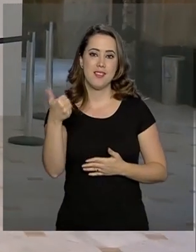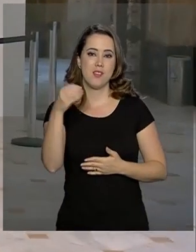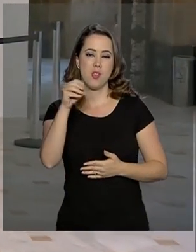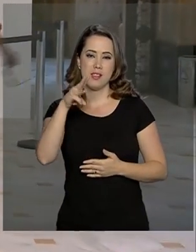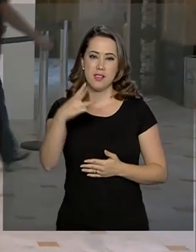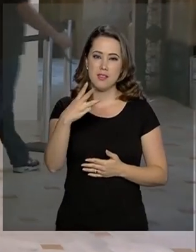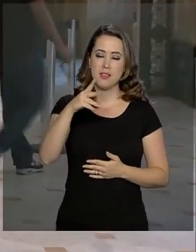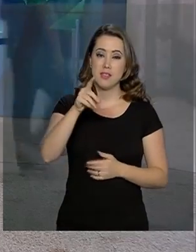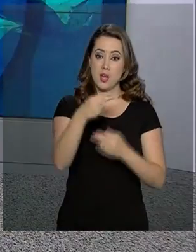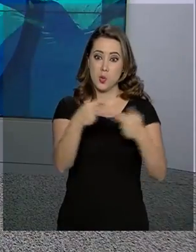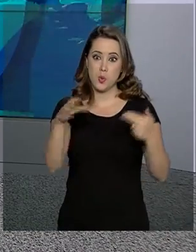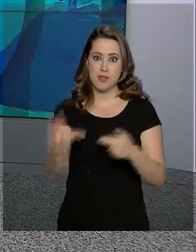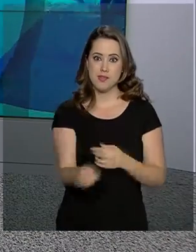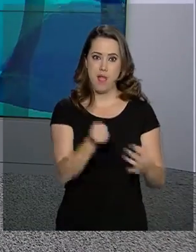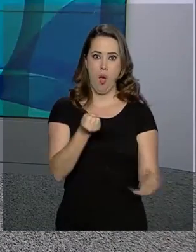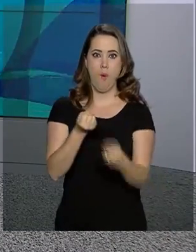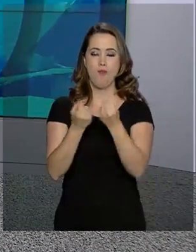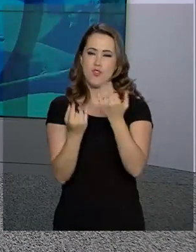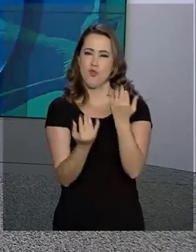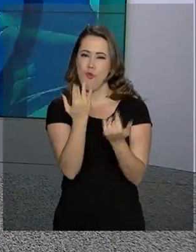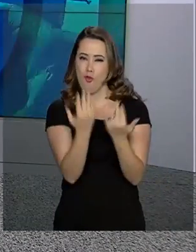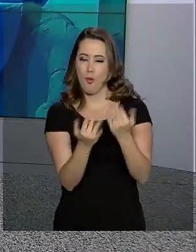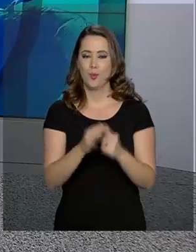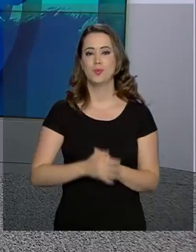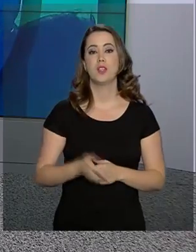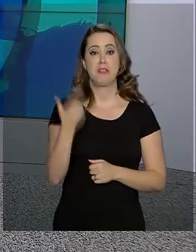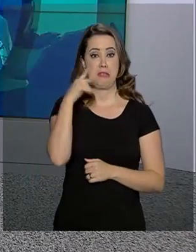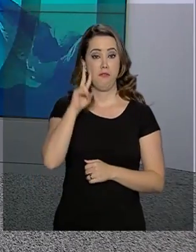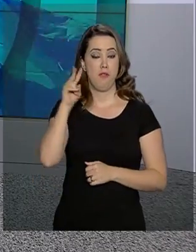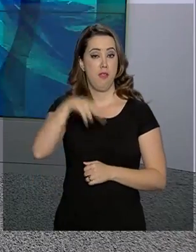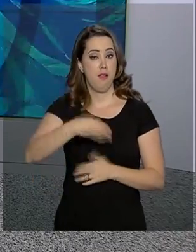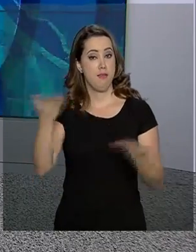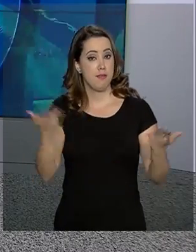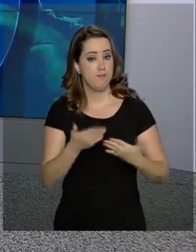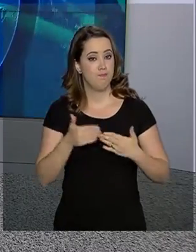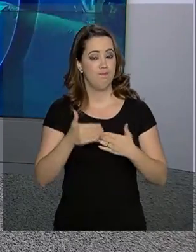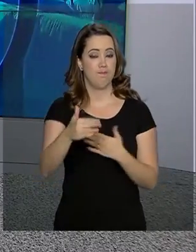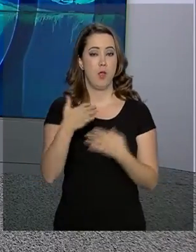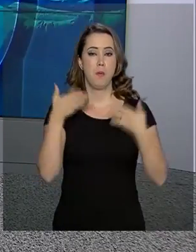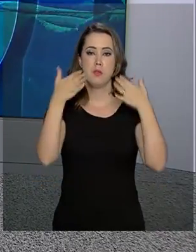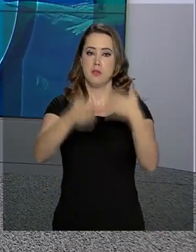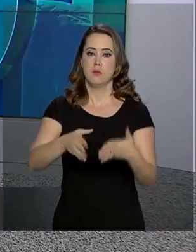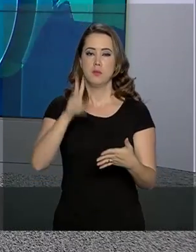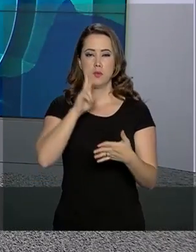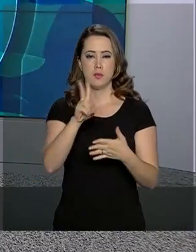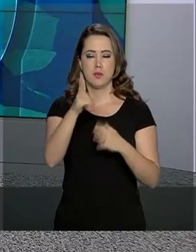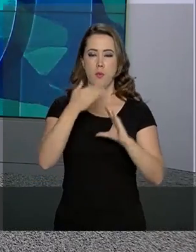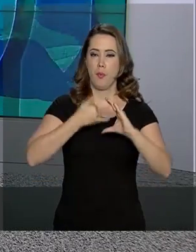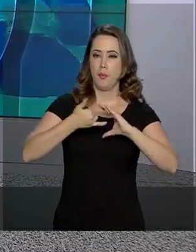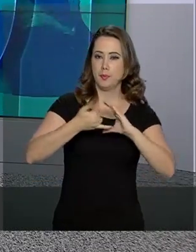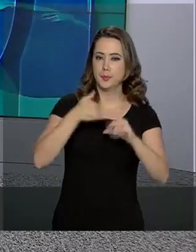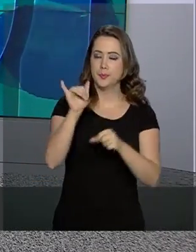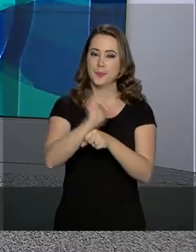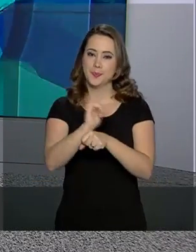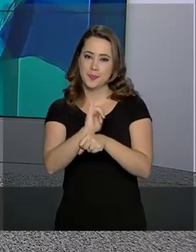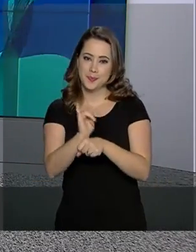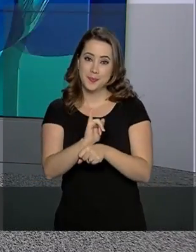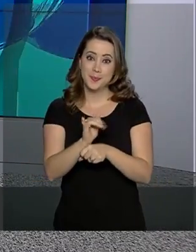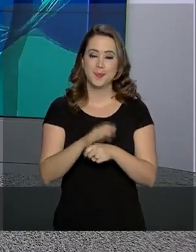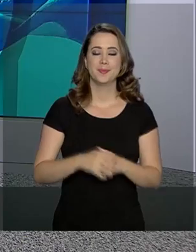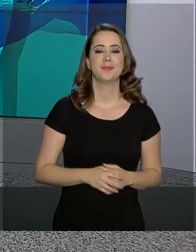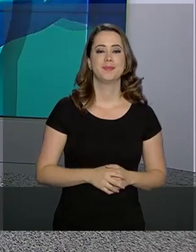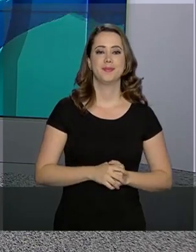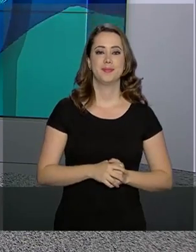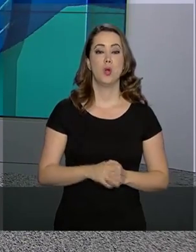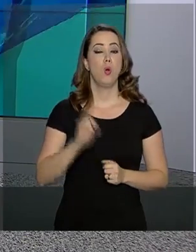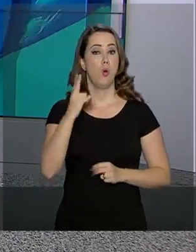peças resgatadas. Essas e outras notícias você acompanha agora. E para participar, basta acessar o bate-papo ao vivo